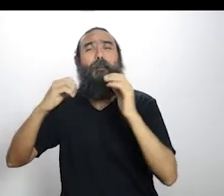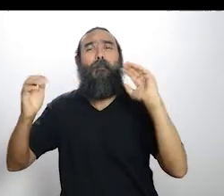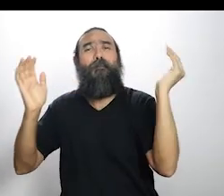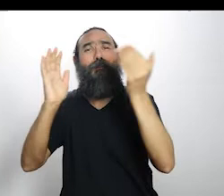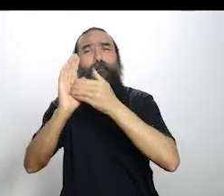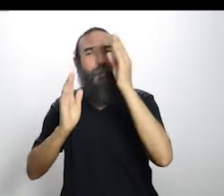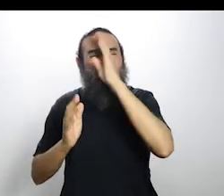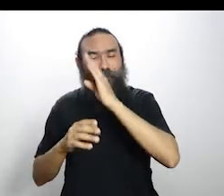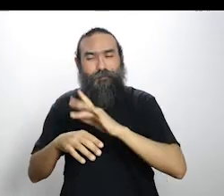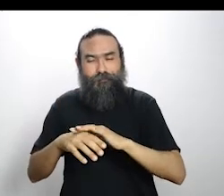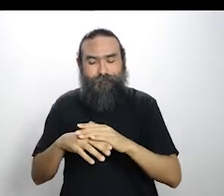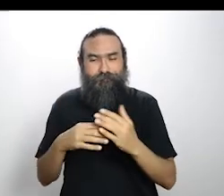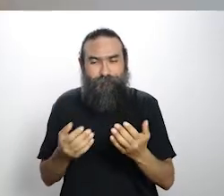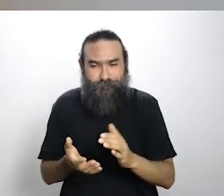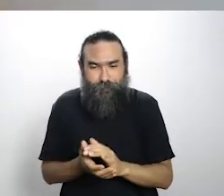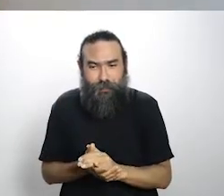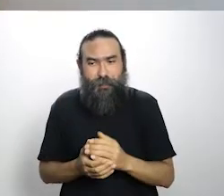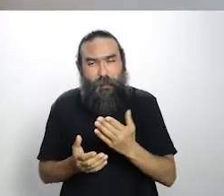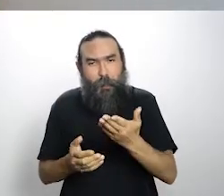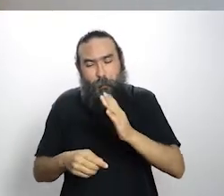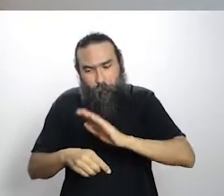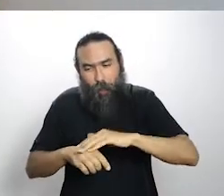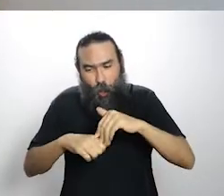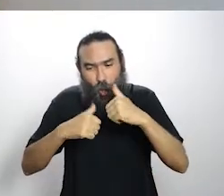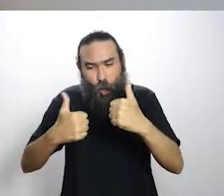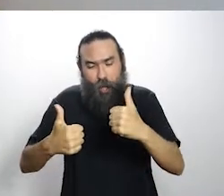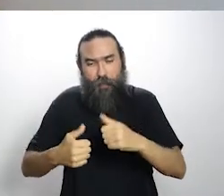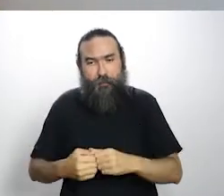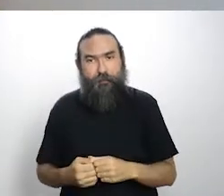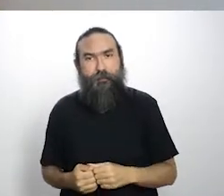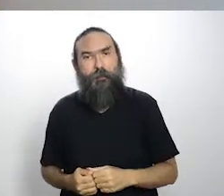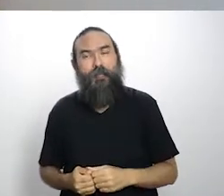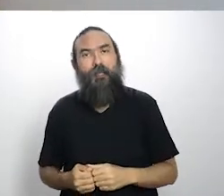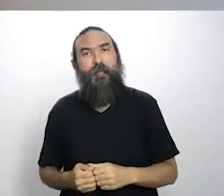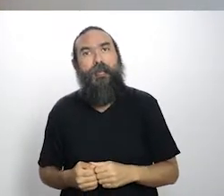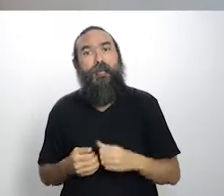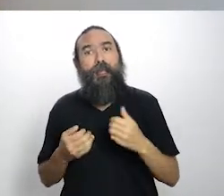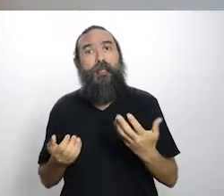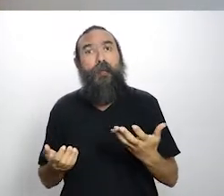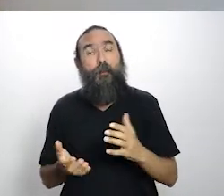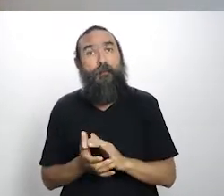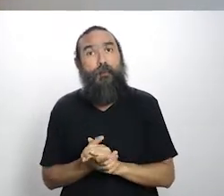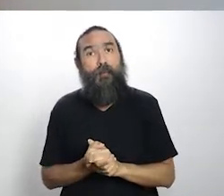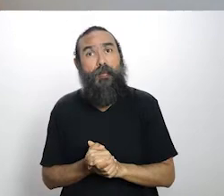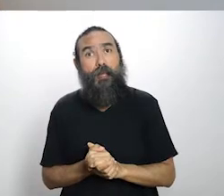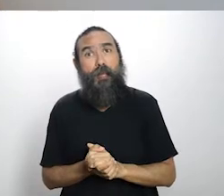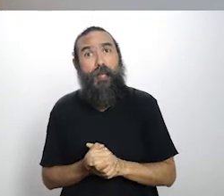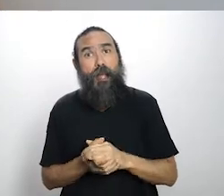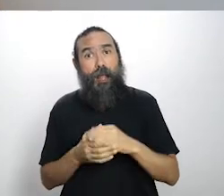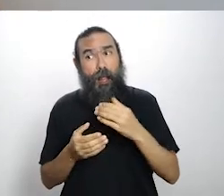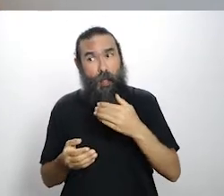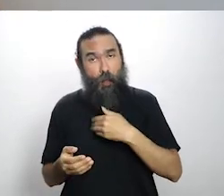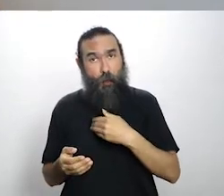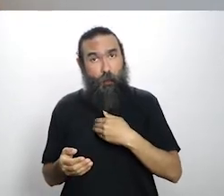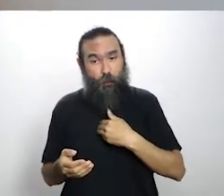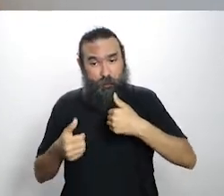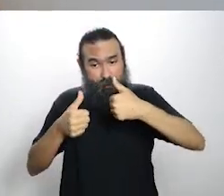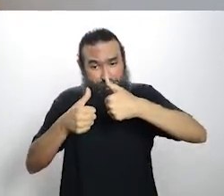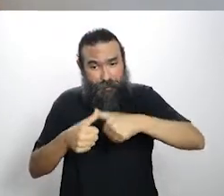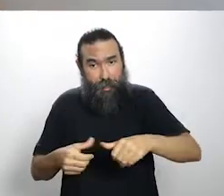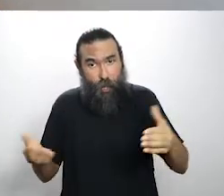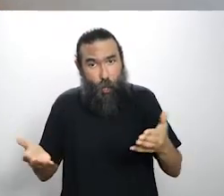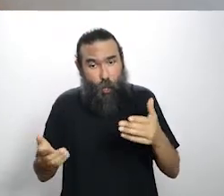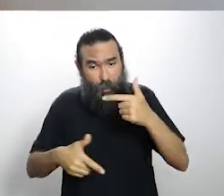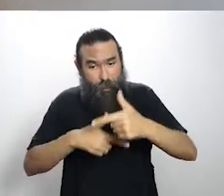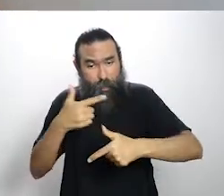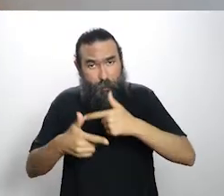E um salve a vocês. Eu tenho. Eu, antes de chegar no mandato coletivo, eu